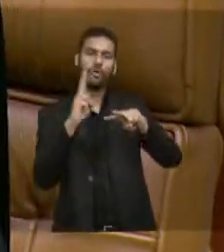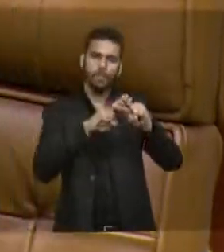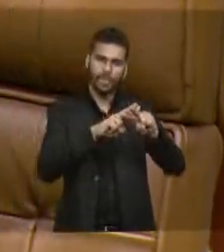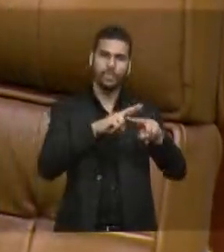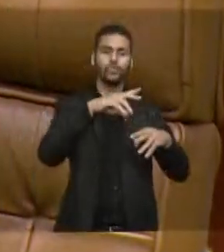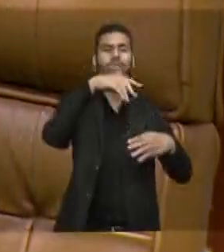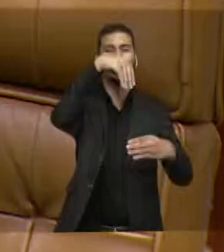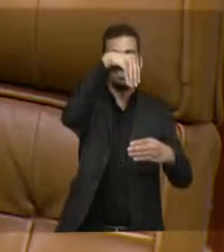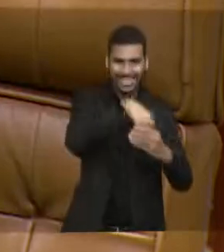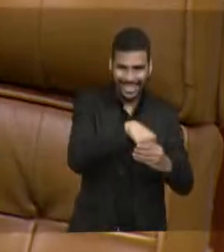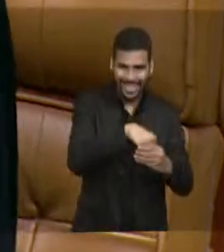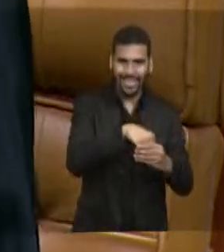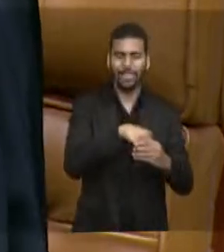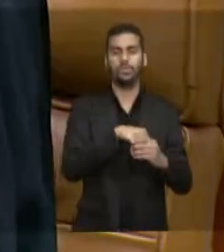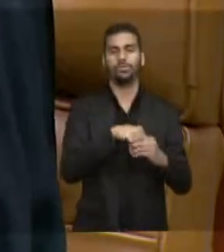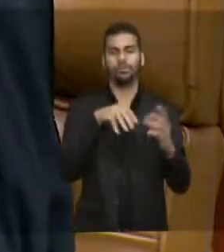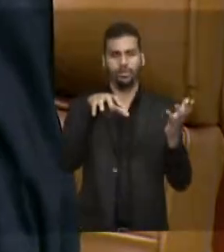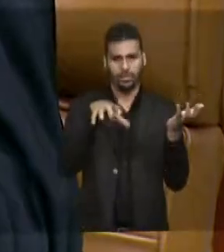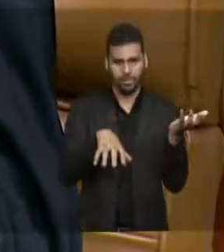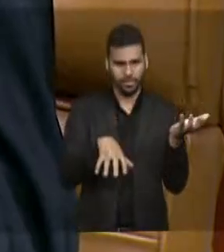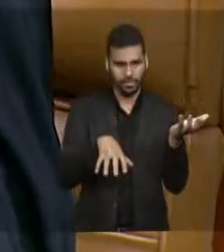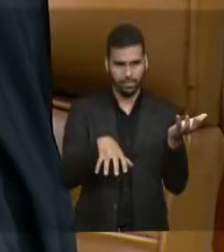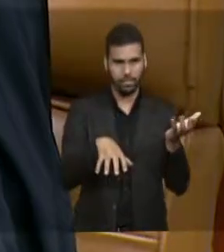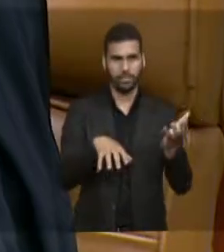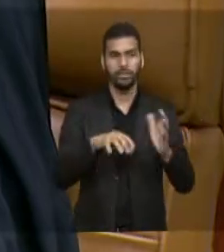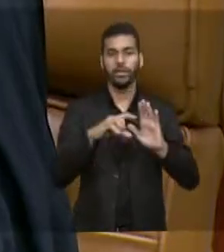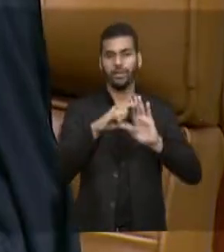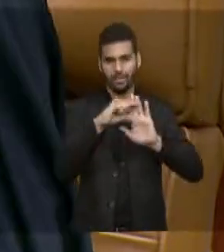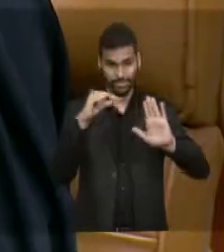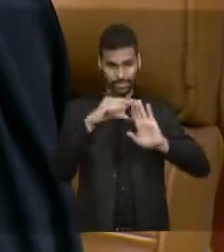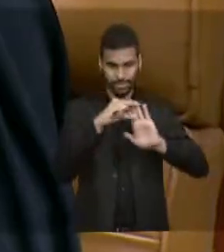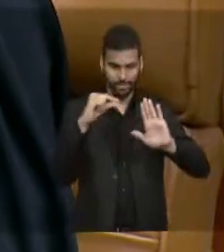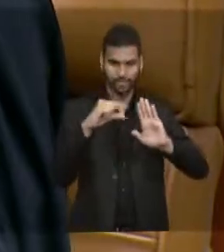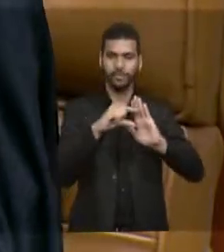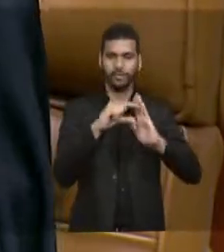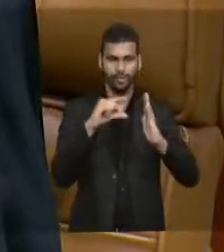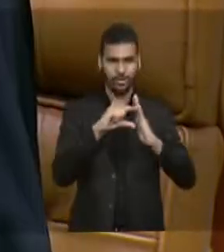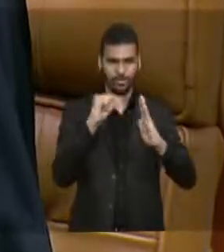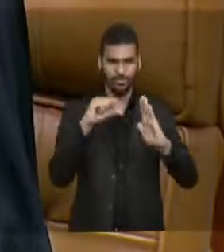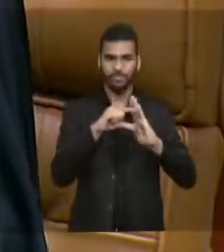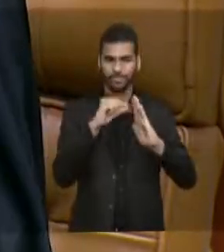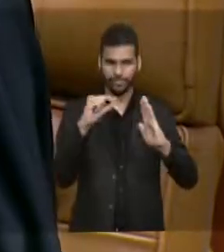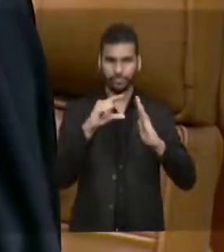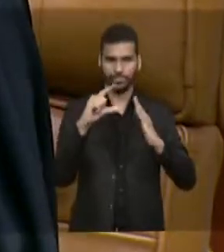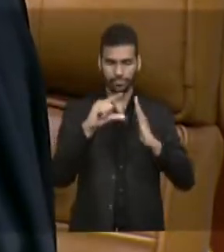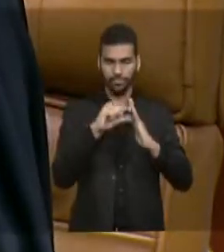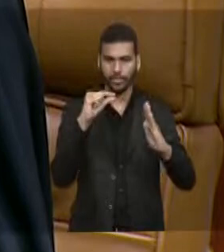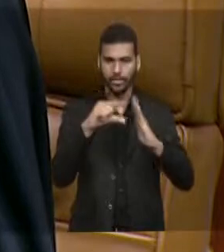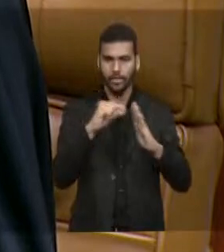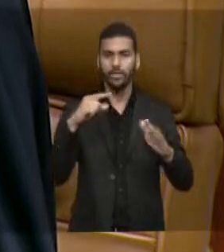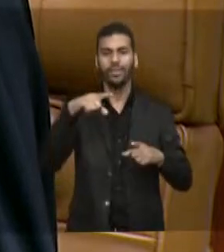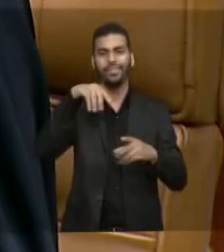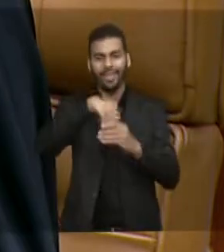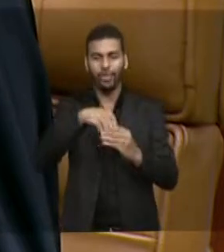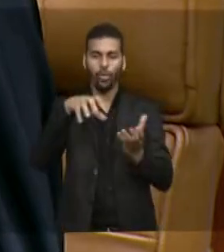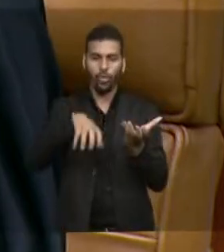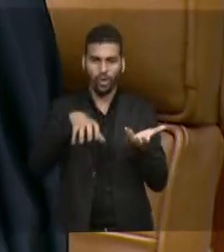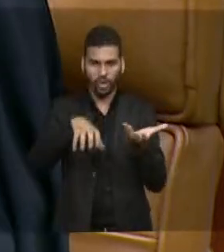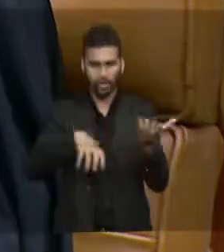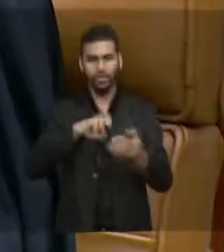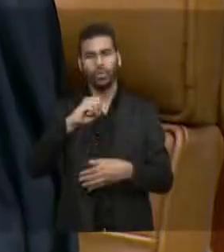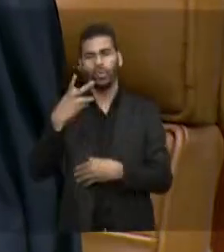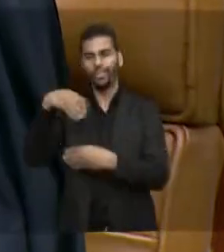Palácio do Planalto foi presa dentro do Supremo Tribunal Federal dentro do congresso nacional por isso a imputação desses crimes é mais